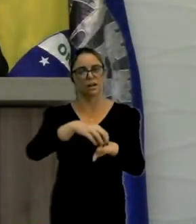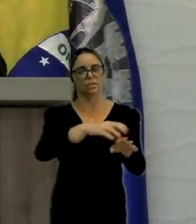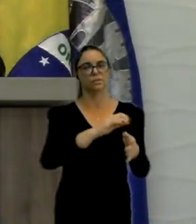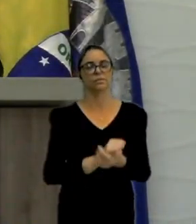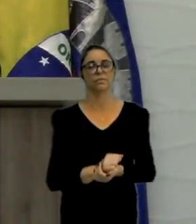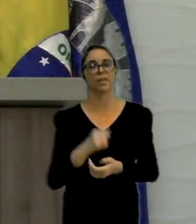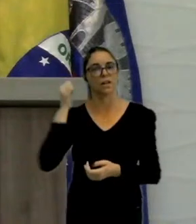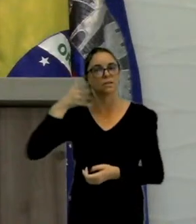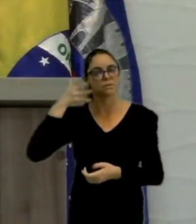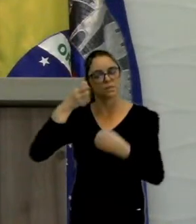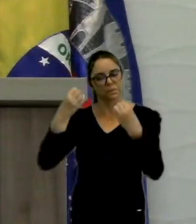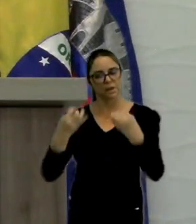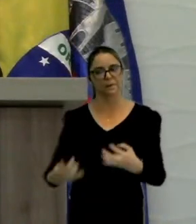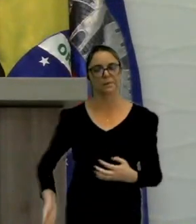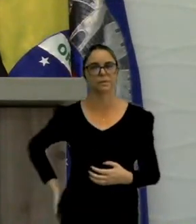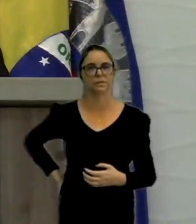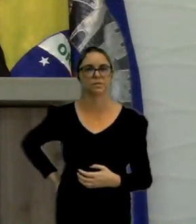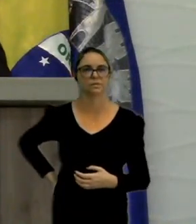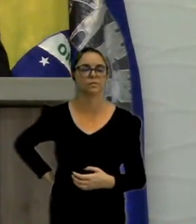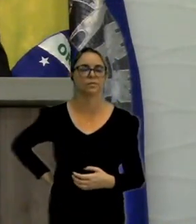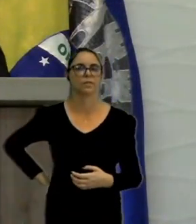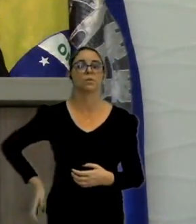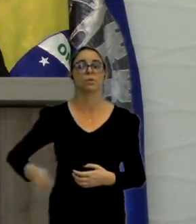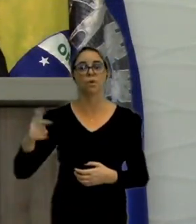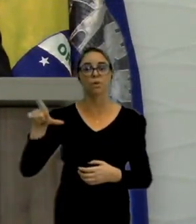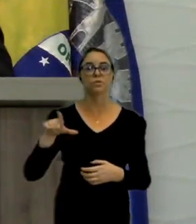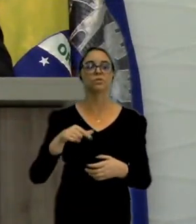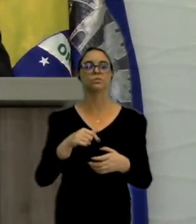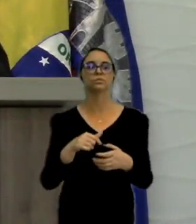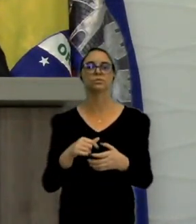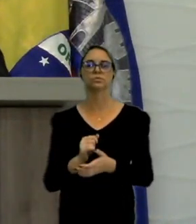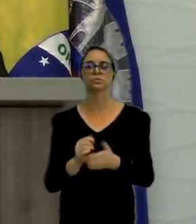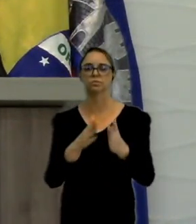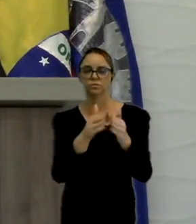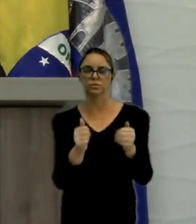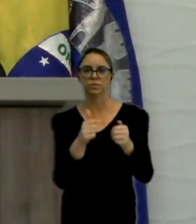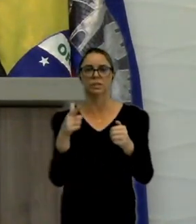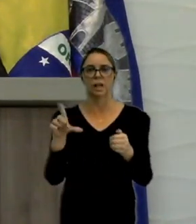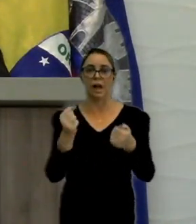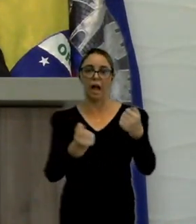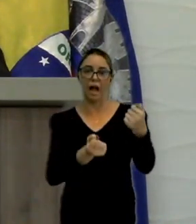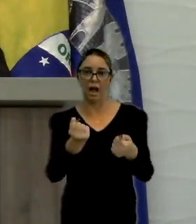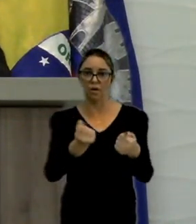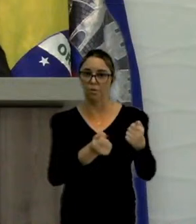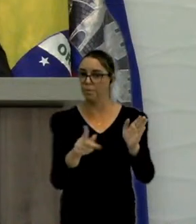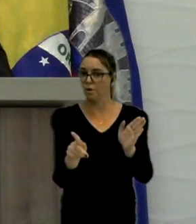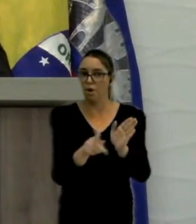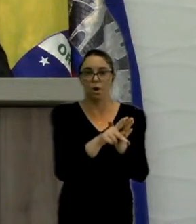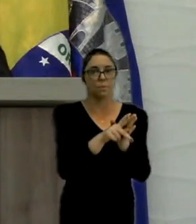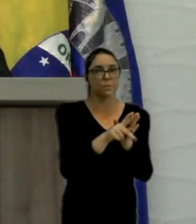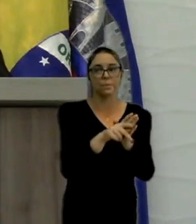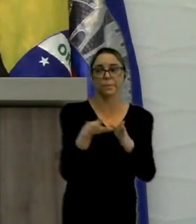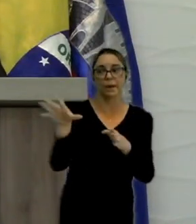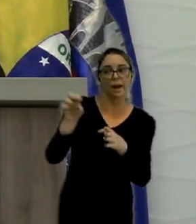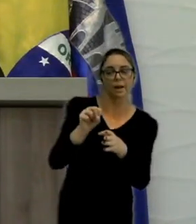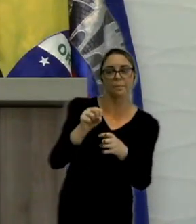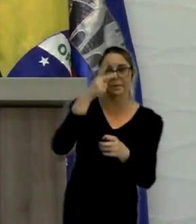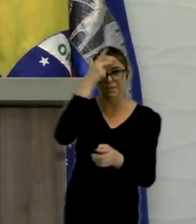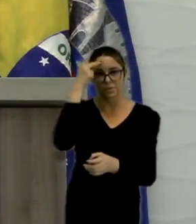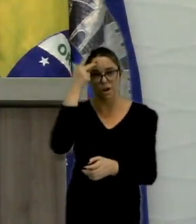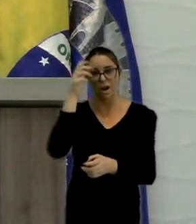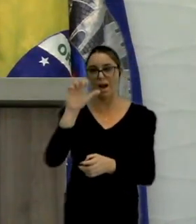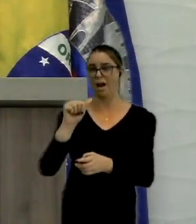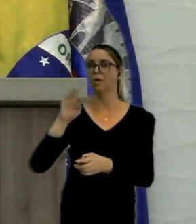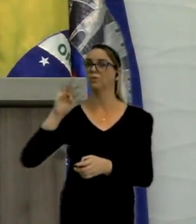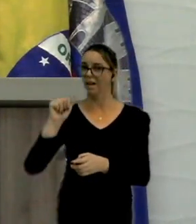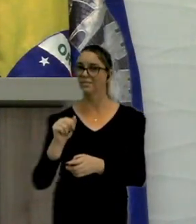mesmo. Esse outro requerimento é solicitando que disponibilize um carro exclusivo para ir buscar as pessoas quando se tem alta,